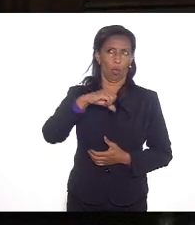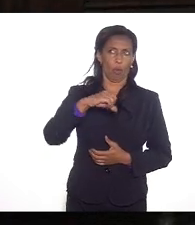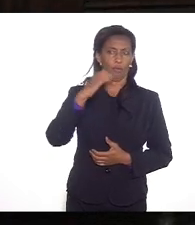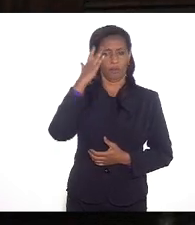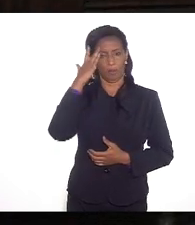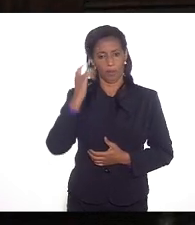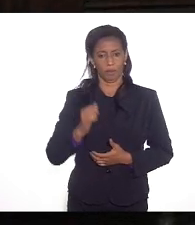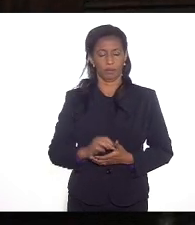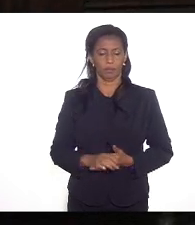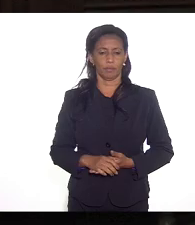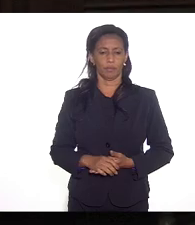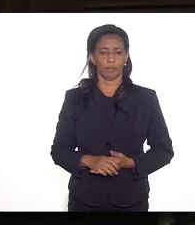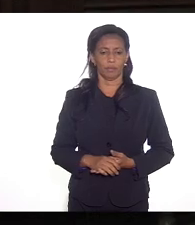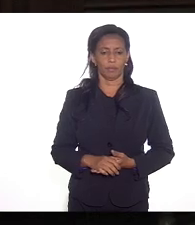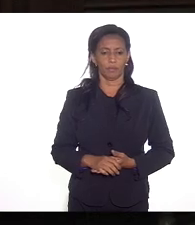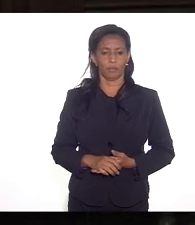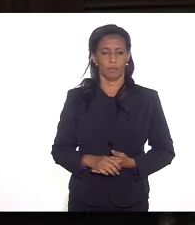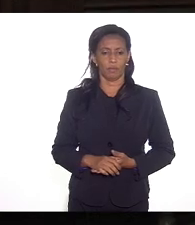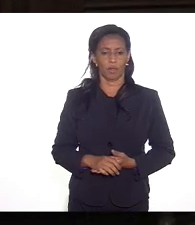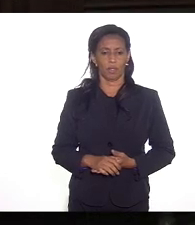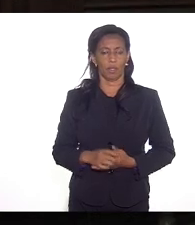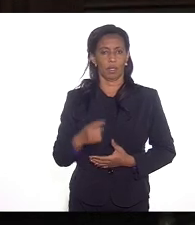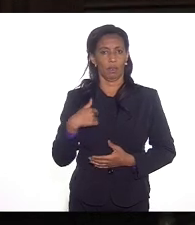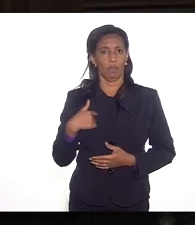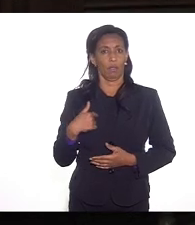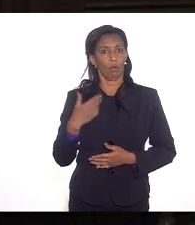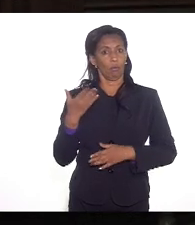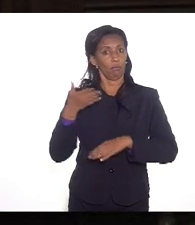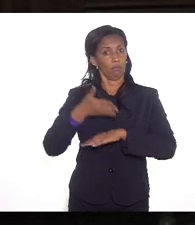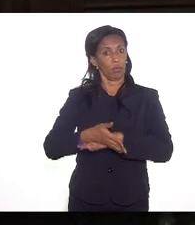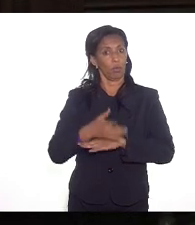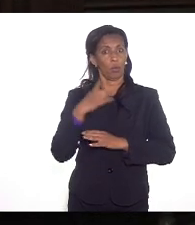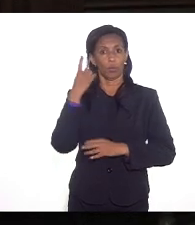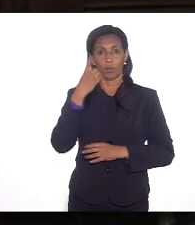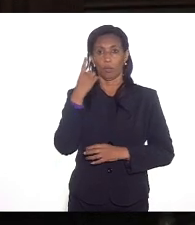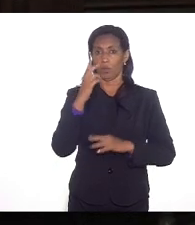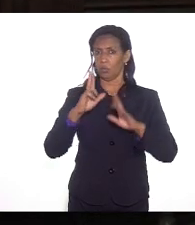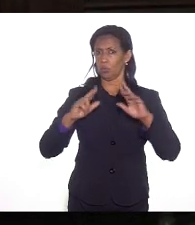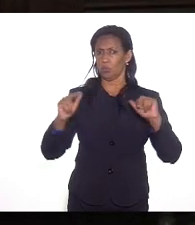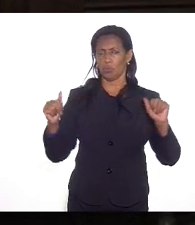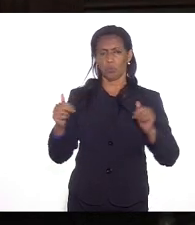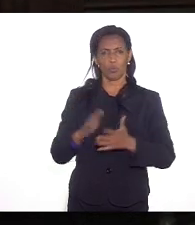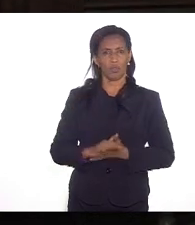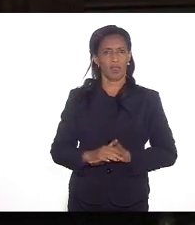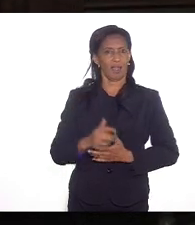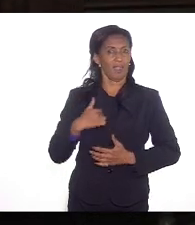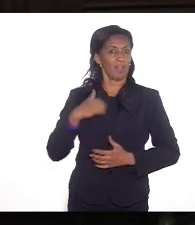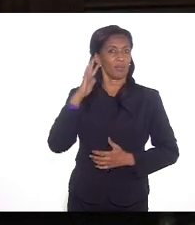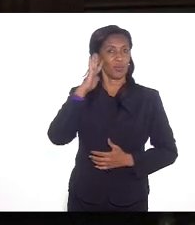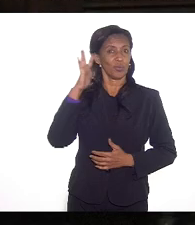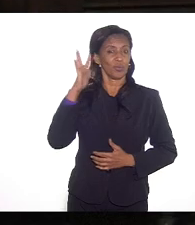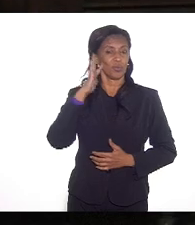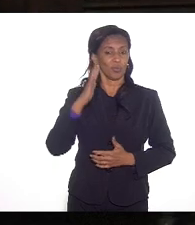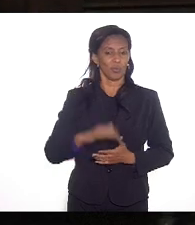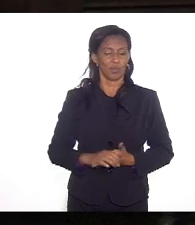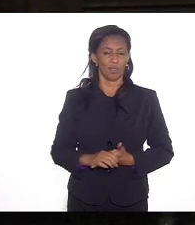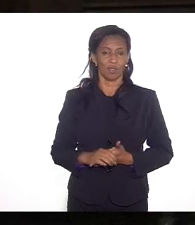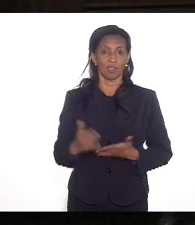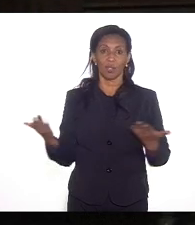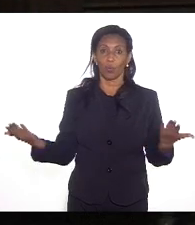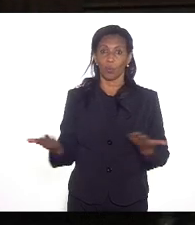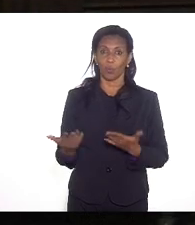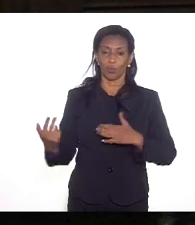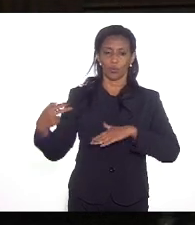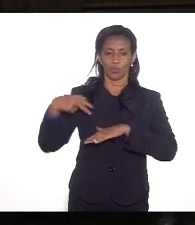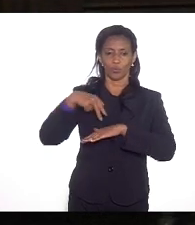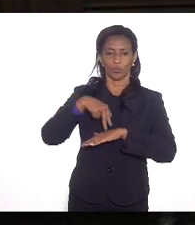amanhã completa que eu assumi como Deputado nunca tinha subido essa Tribuna que era o meu grande sonho e tô subindo